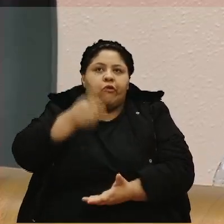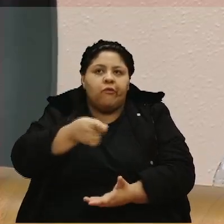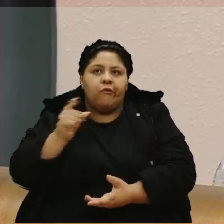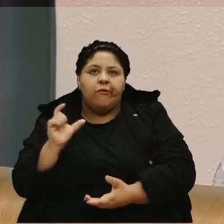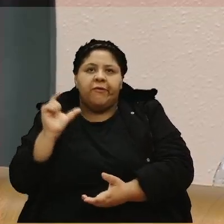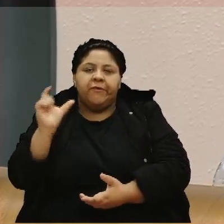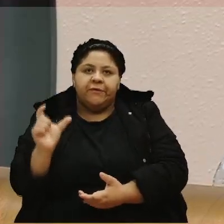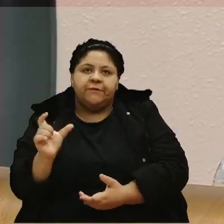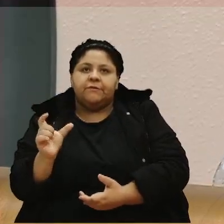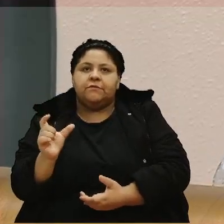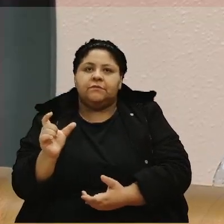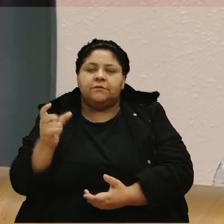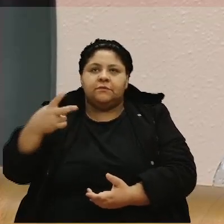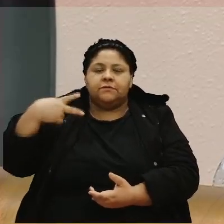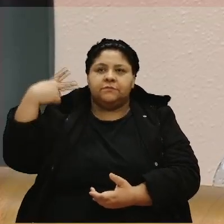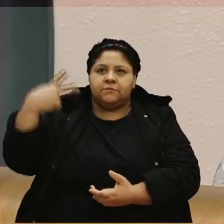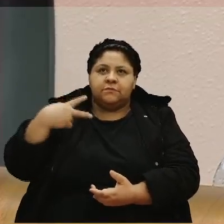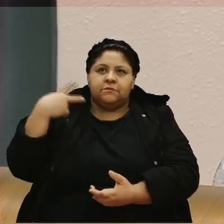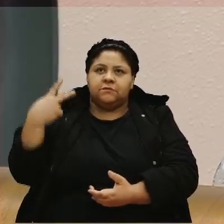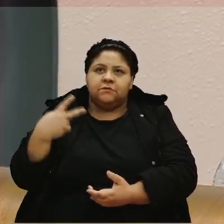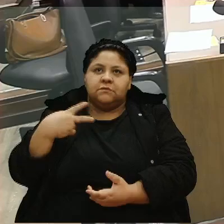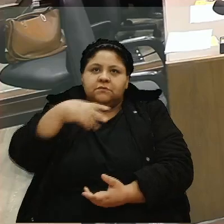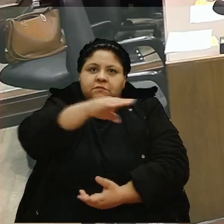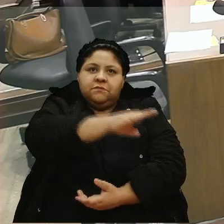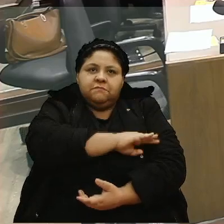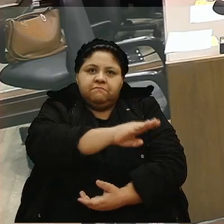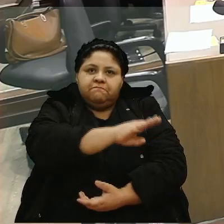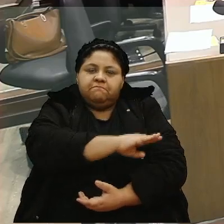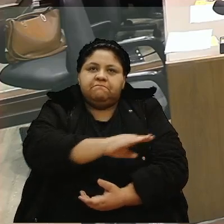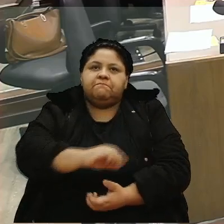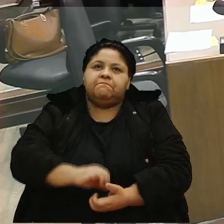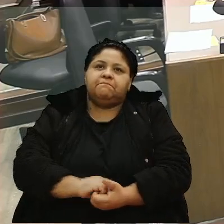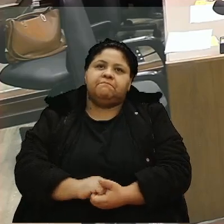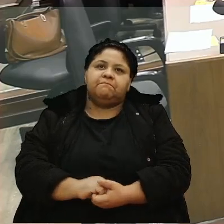palavra, vereador Ramon Teles.